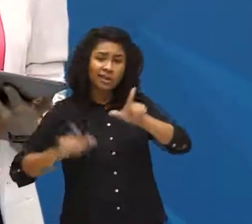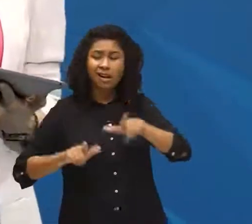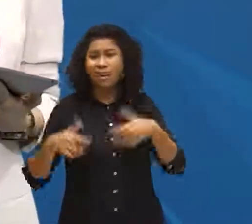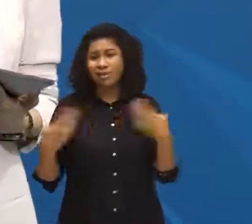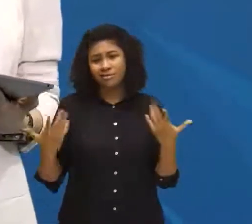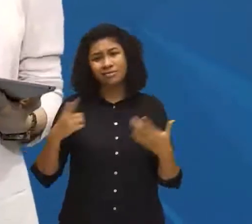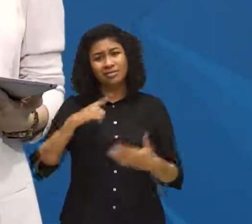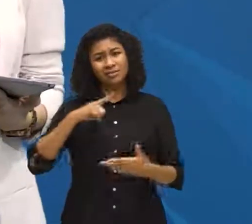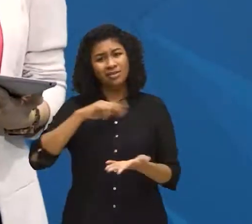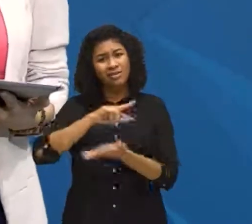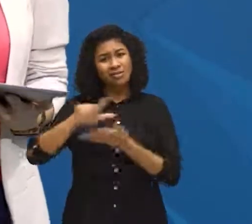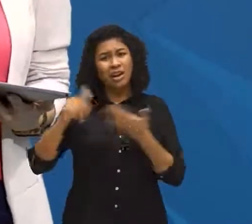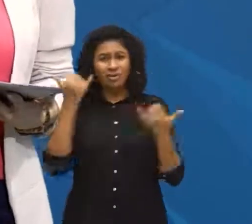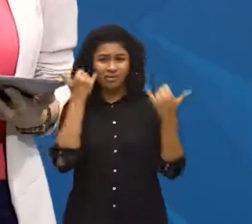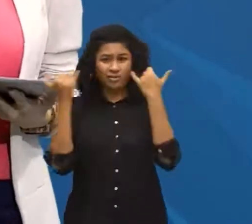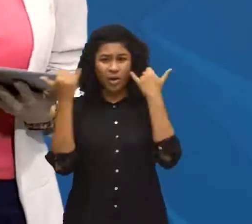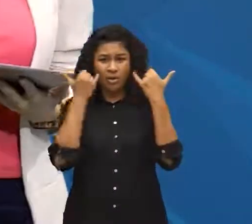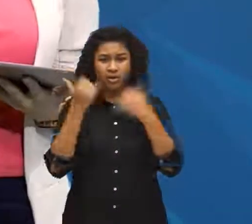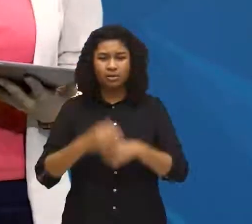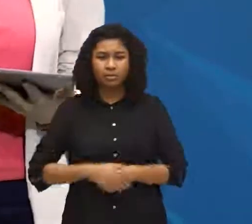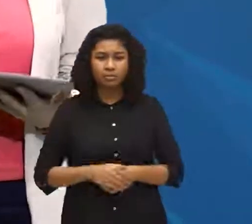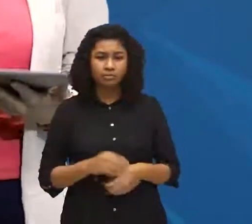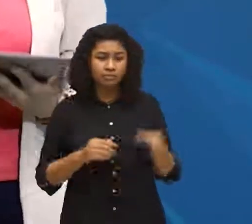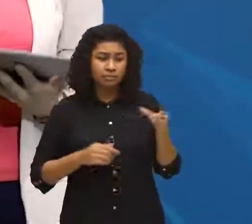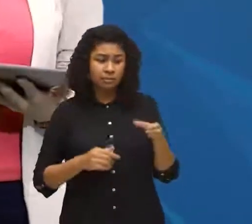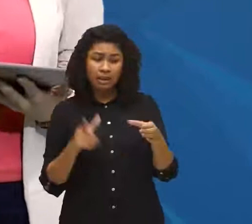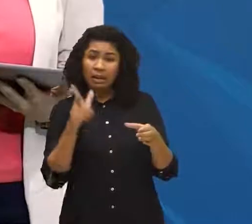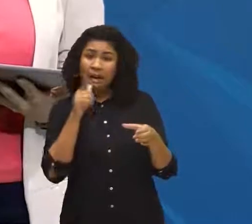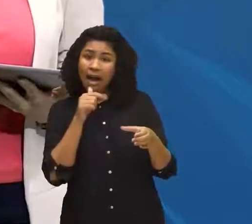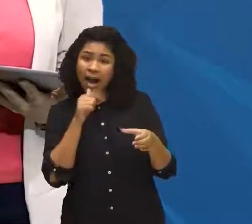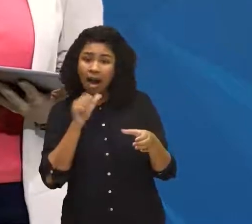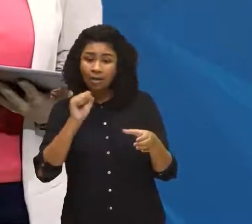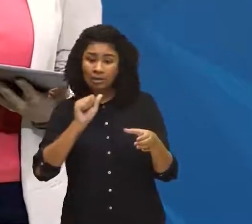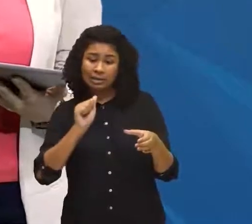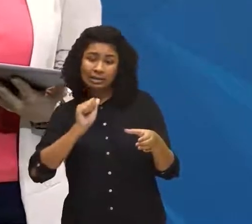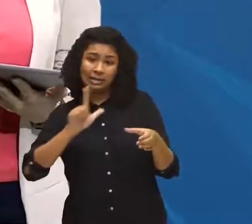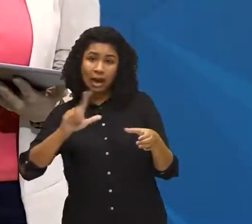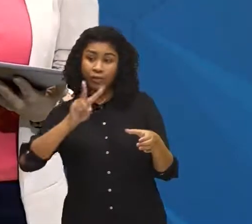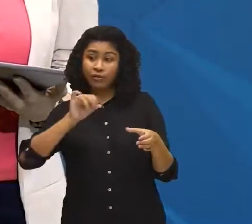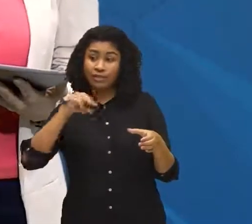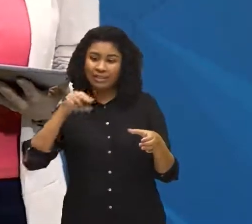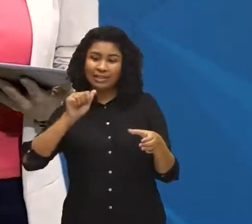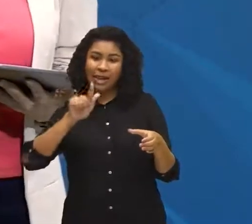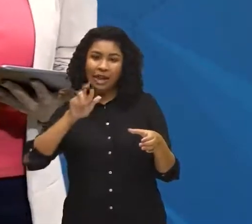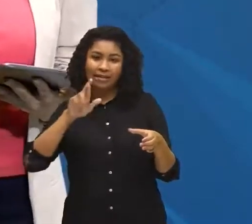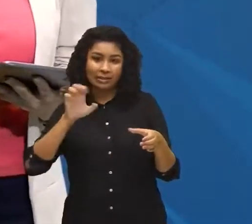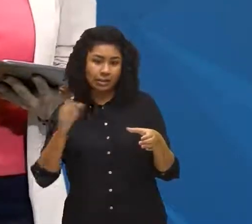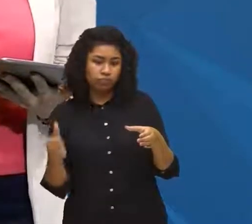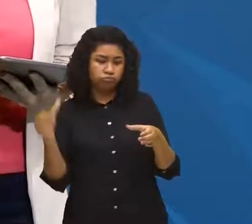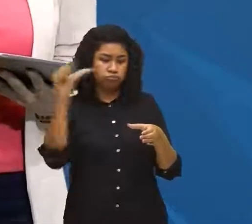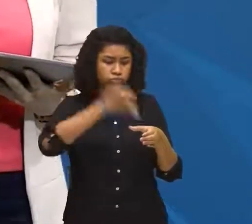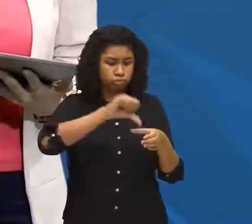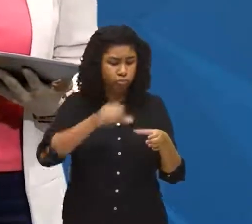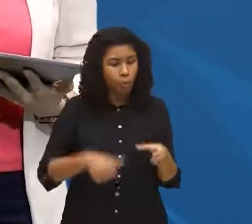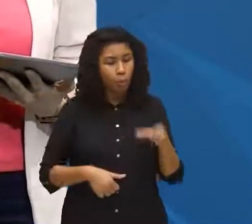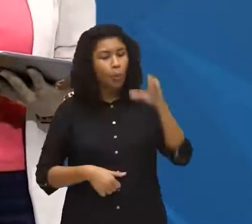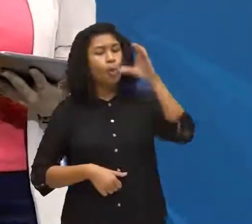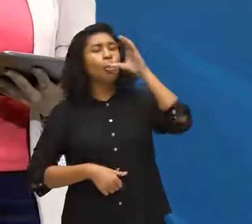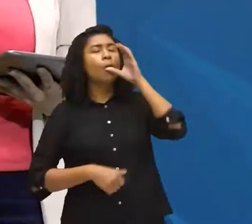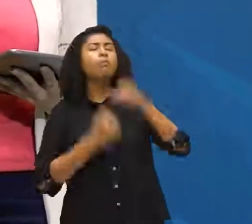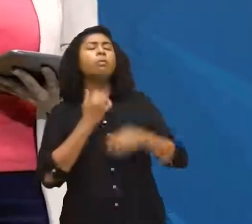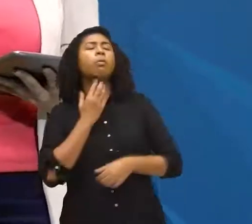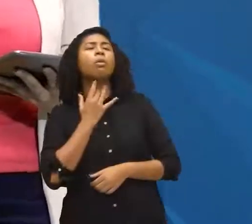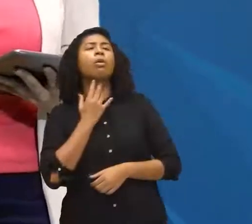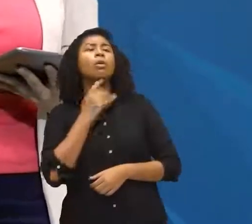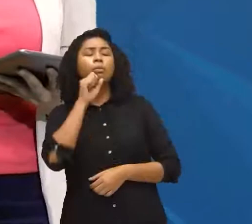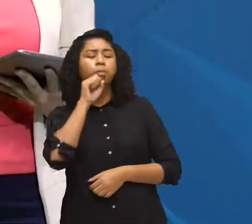fazer gargarejo com água morna, sal e vinagre previne o contágio do coronavírus? A gente já tem a resposta, diretora. Olha só,